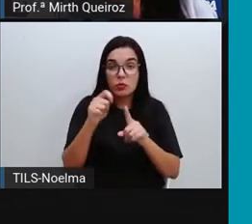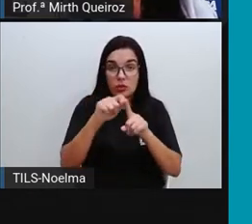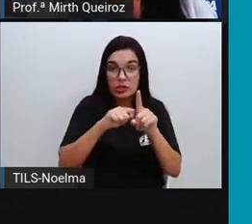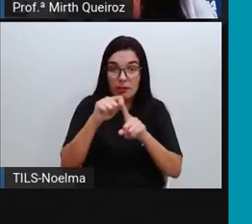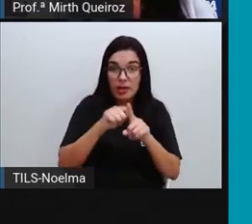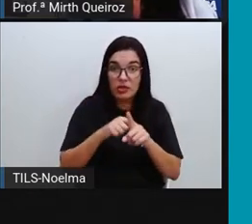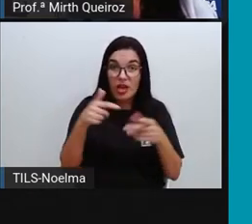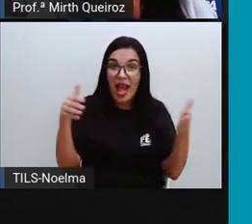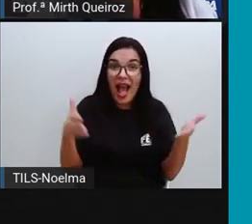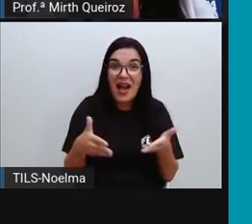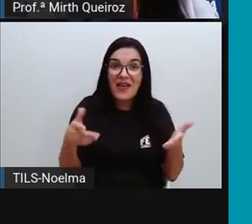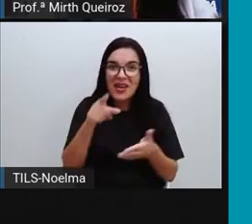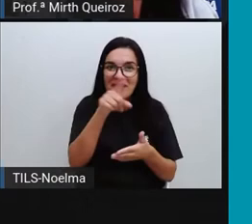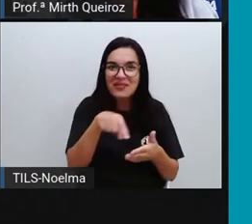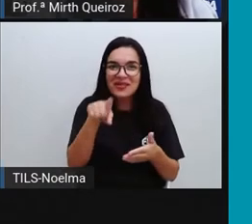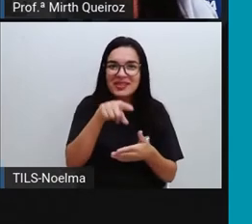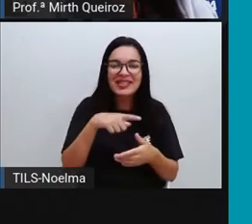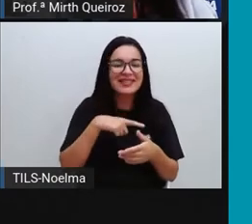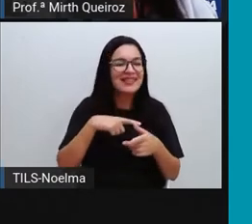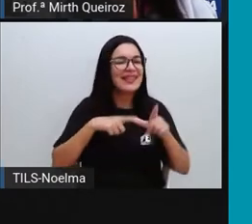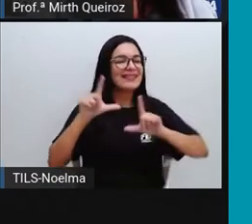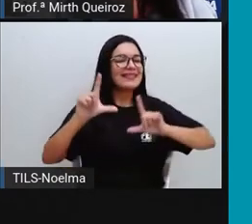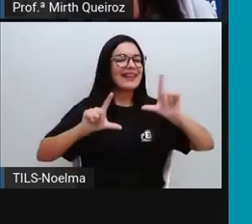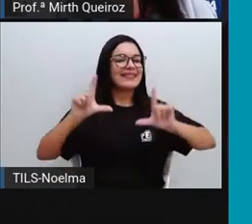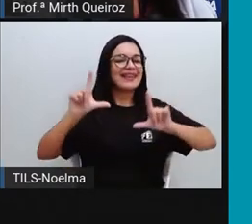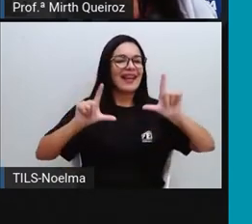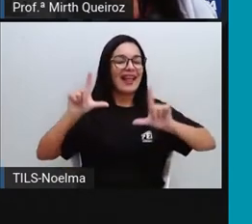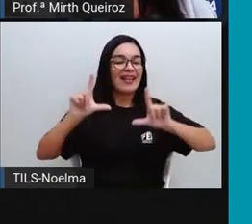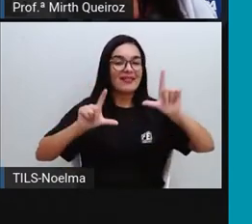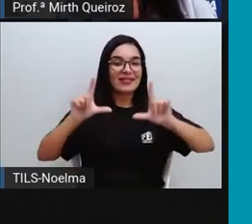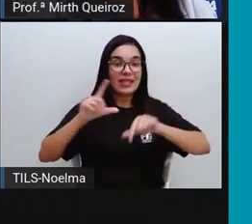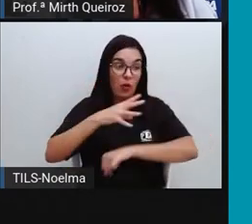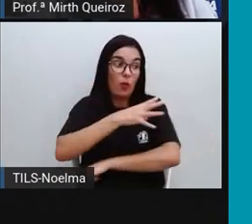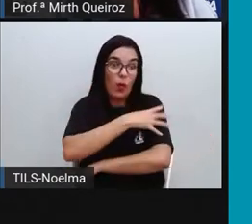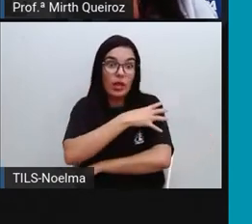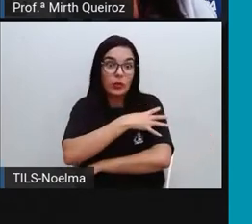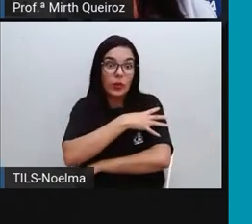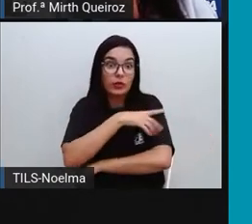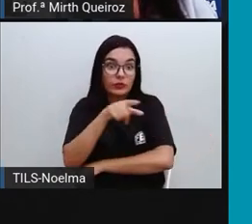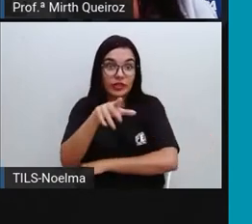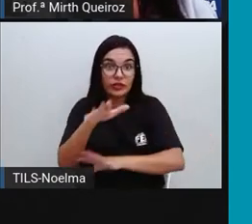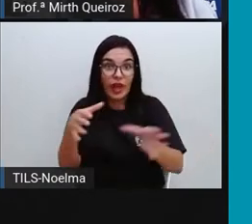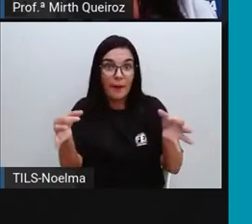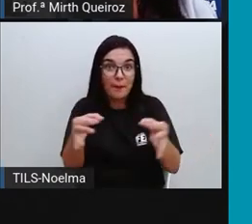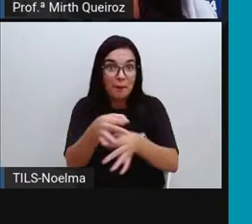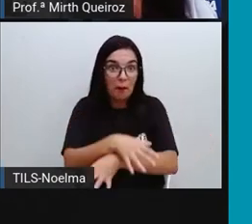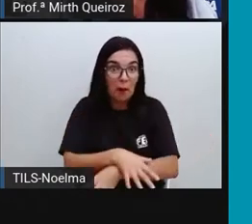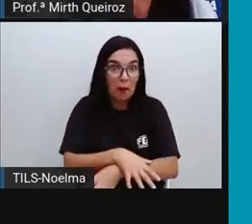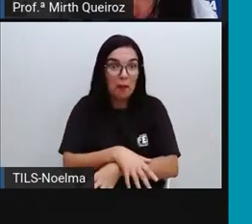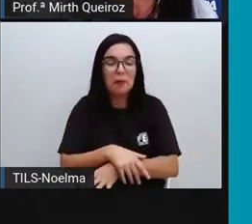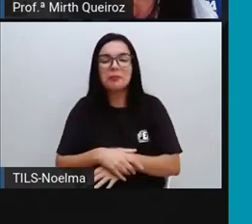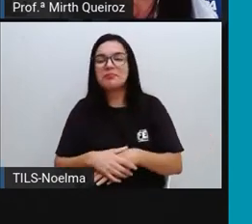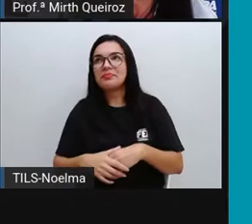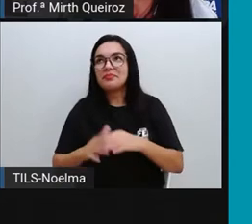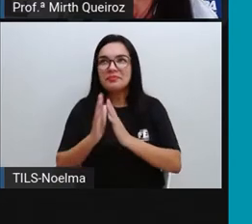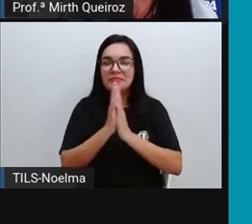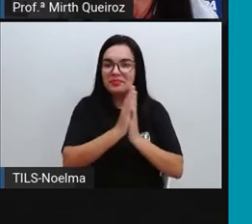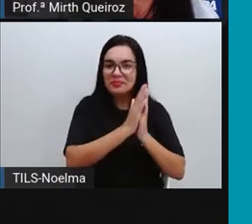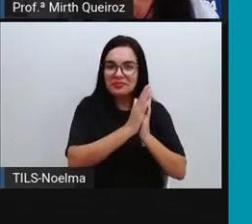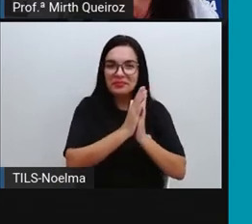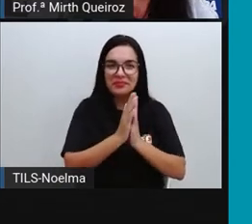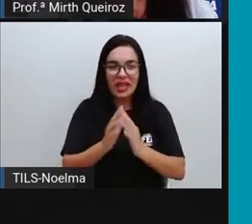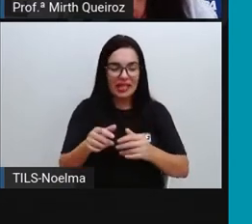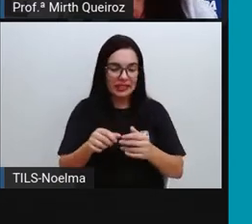agora que vocês estavam fazendo, já estão, né? Fazendo aí o quarto ano, já concluindo o quarto ano no segundo semestre